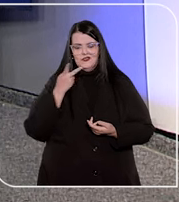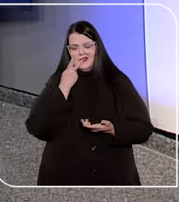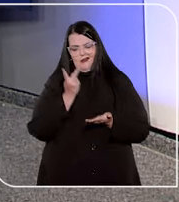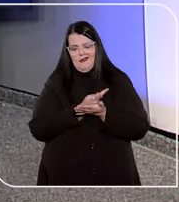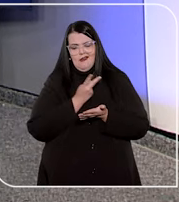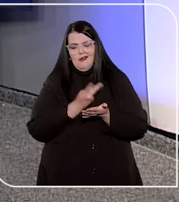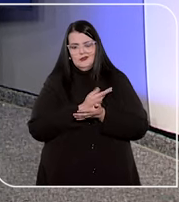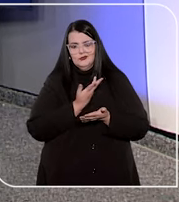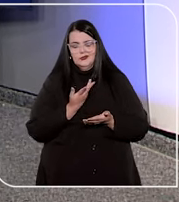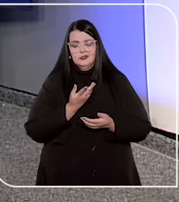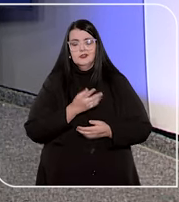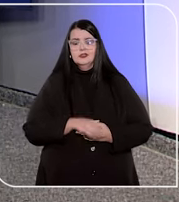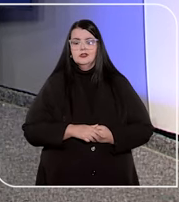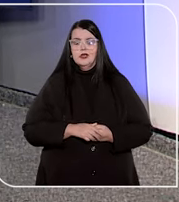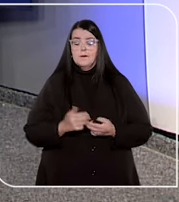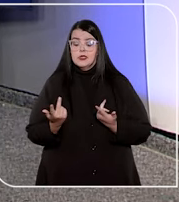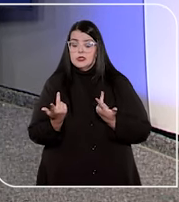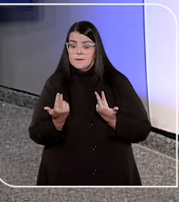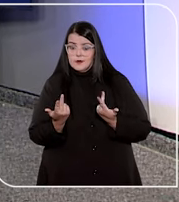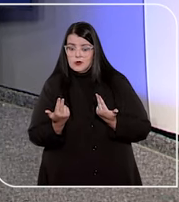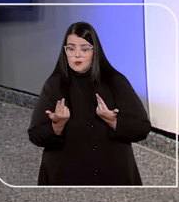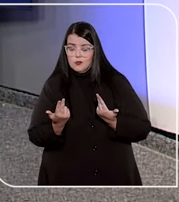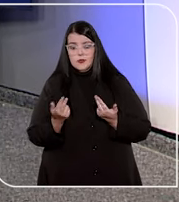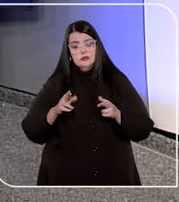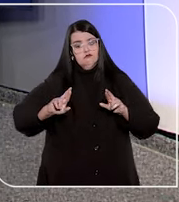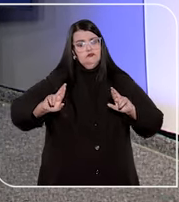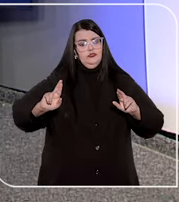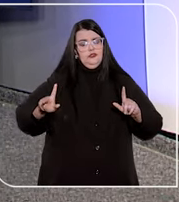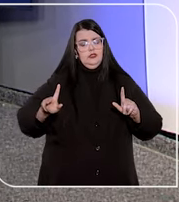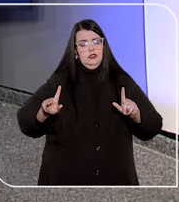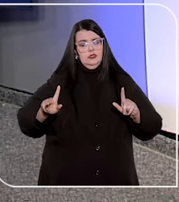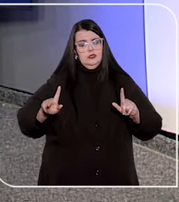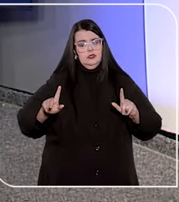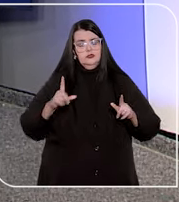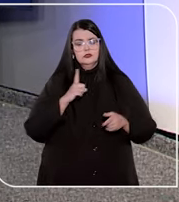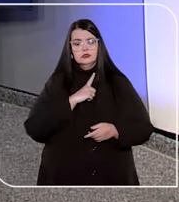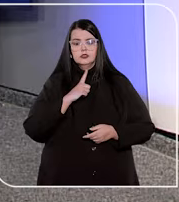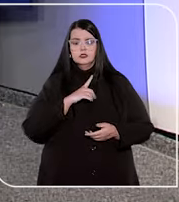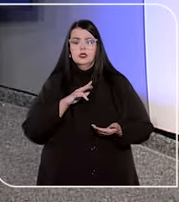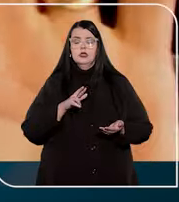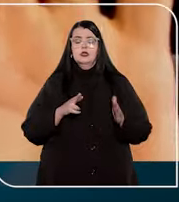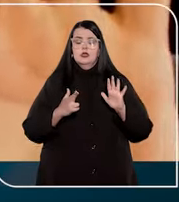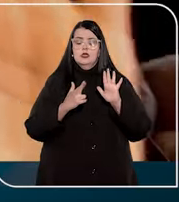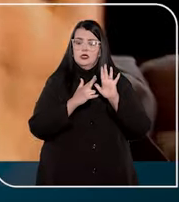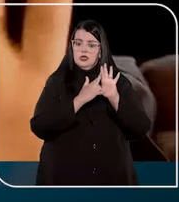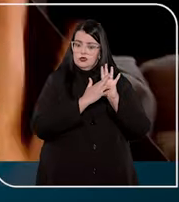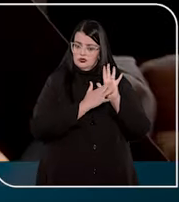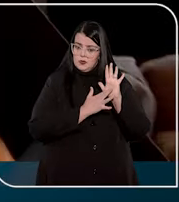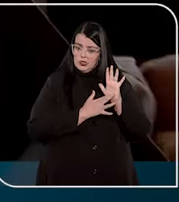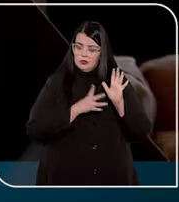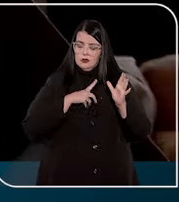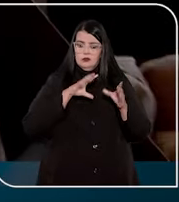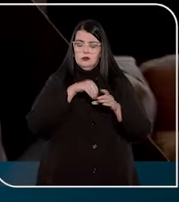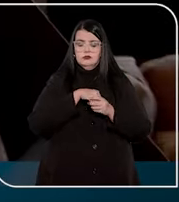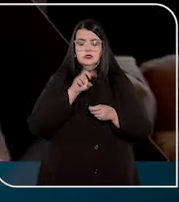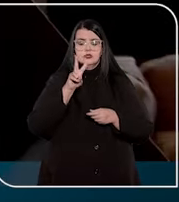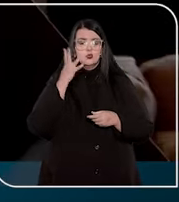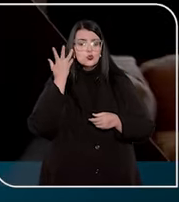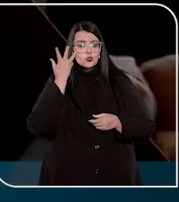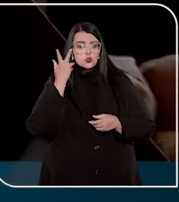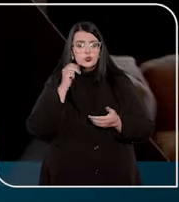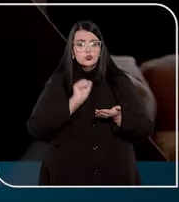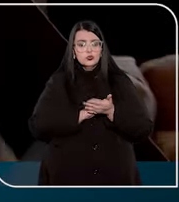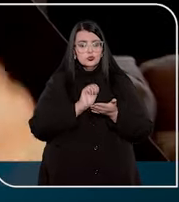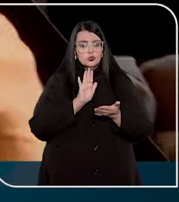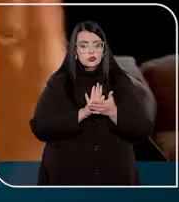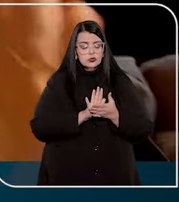aqui. Eles são irmãos, mas são um pouquinho diferentes. Vão ser usados o regimental com prazo de apenas 5 dias corridos no processo penal e